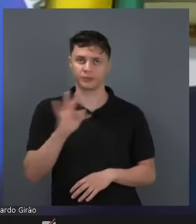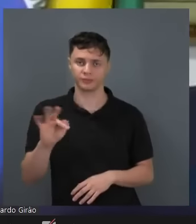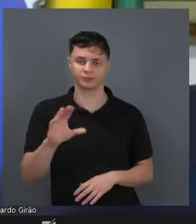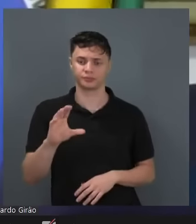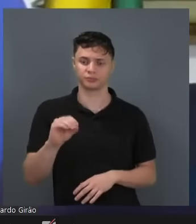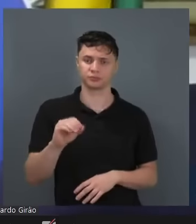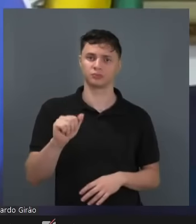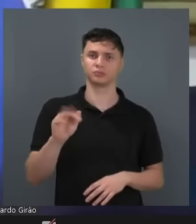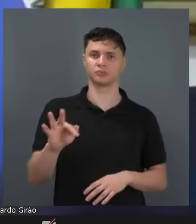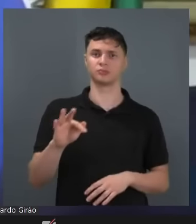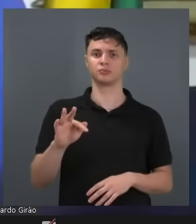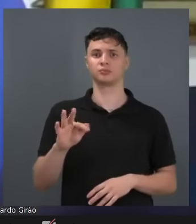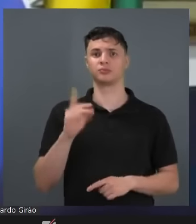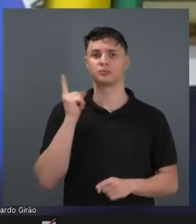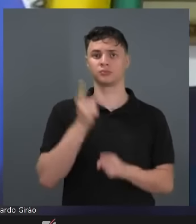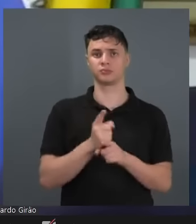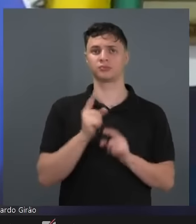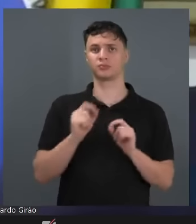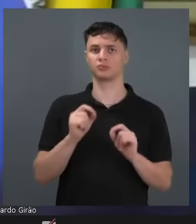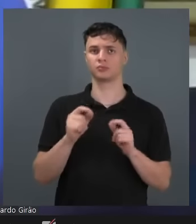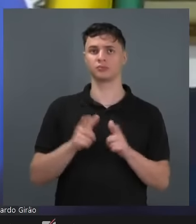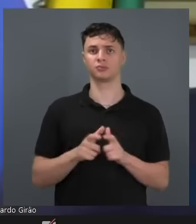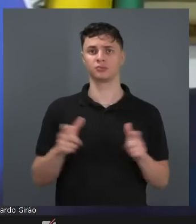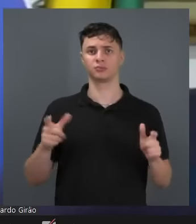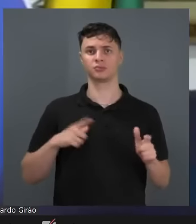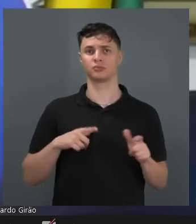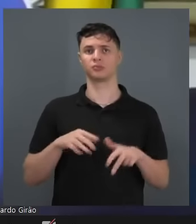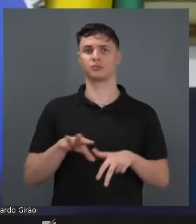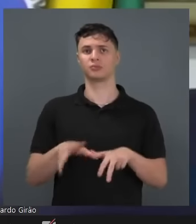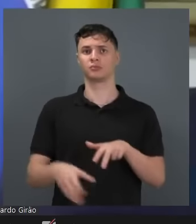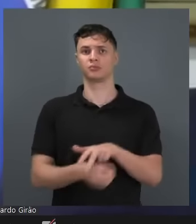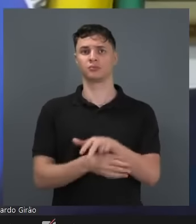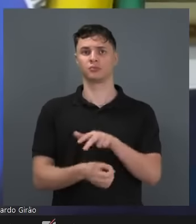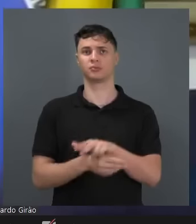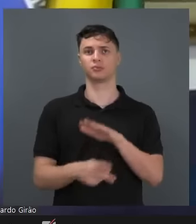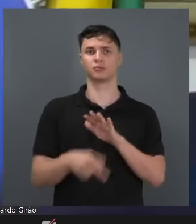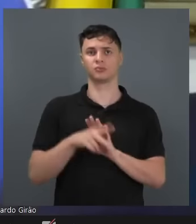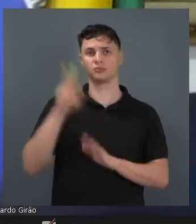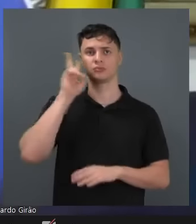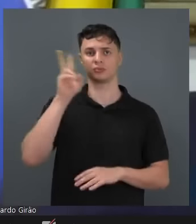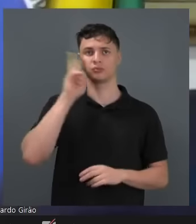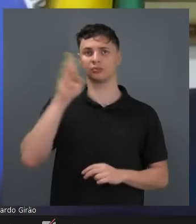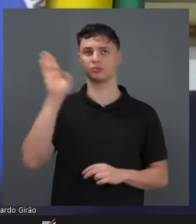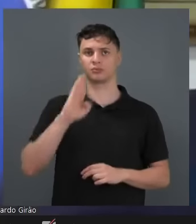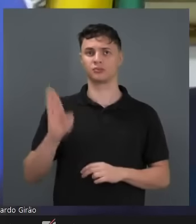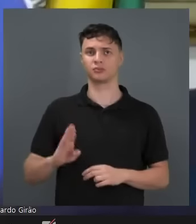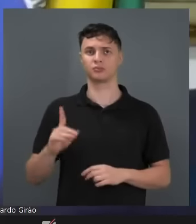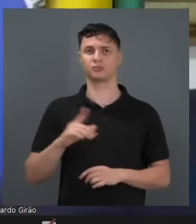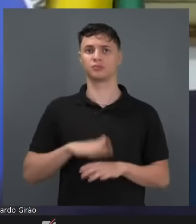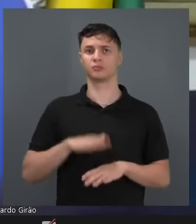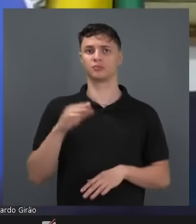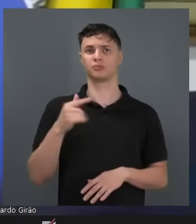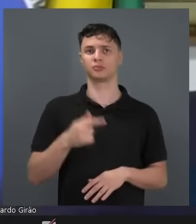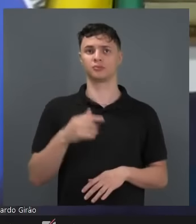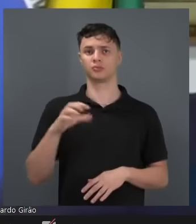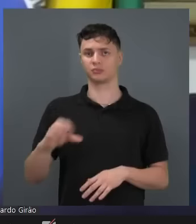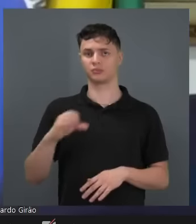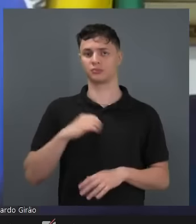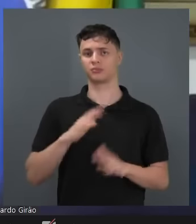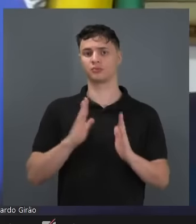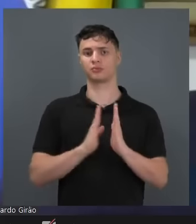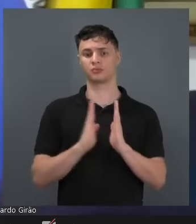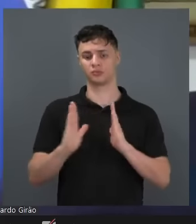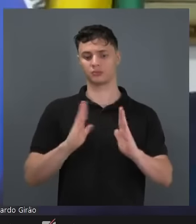COAF, foi descoberto o maior esquema de corrupção da história do Brasil. Foram 79